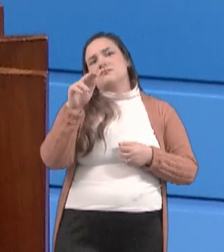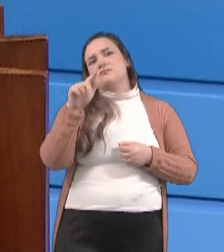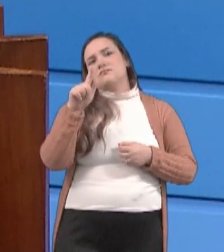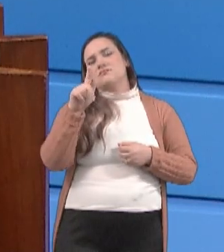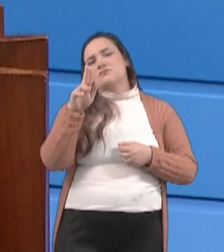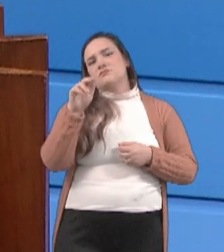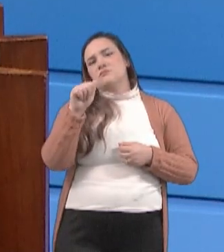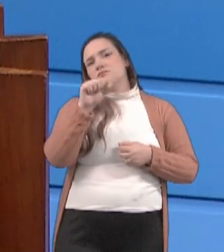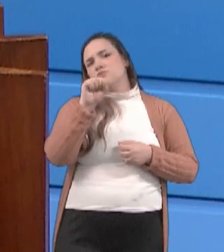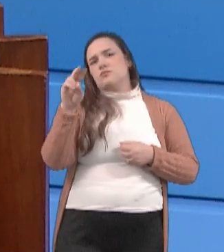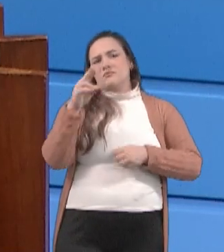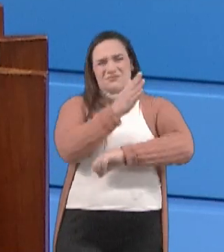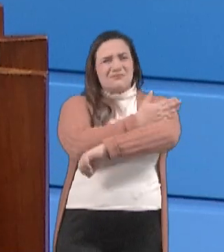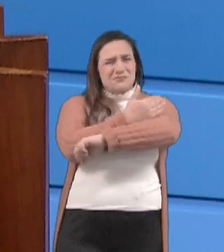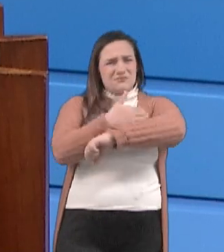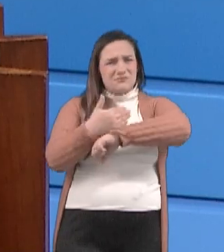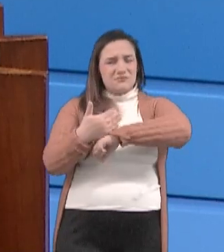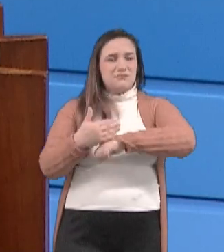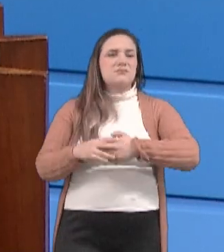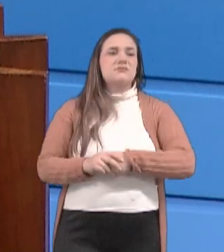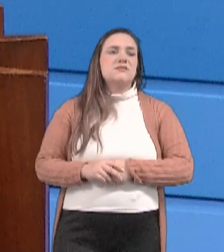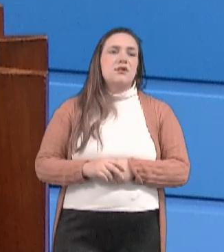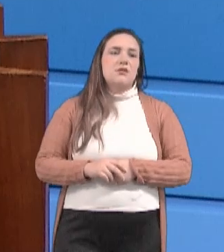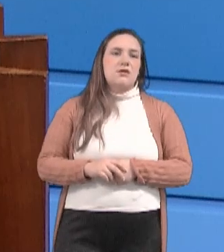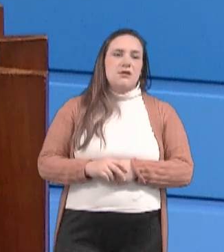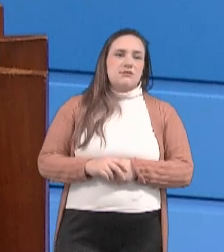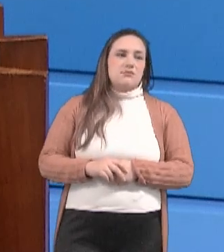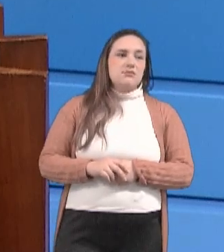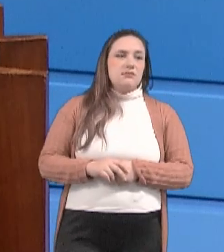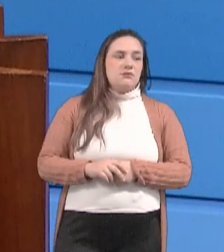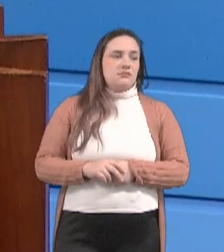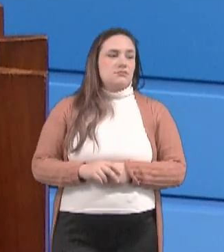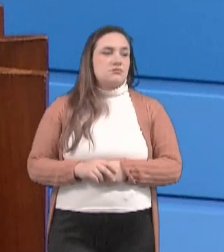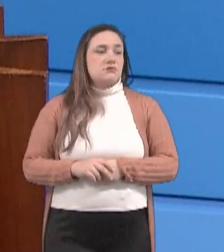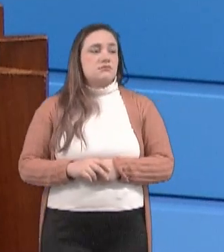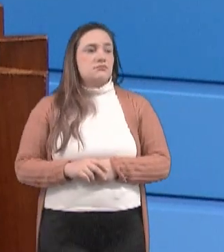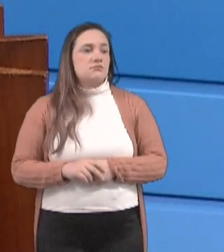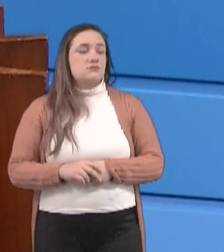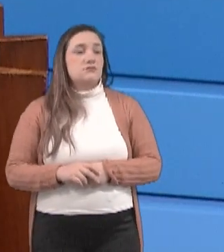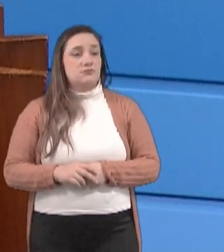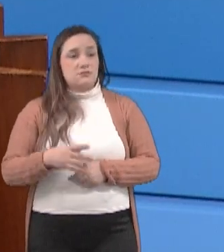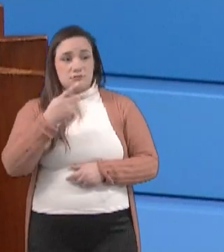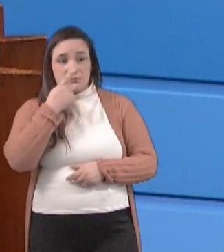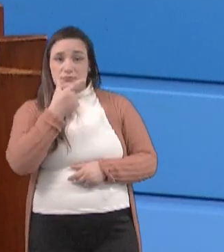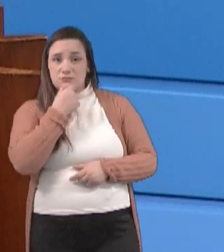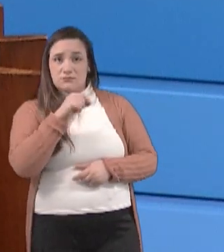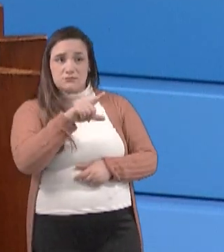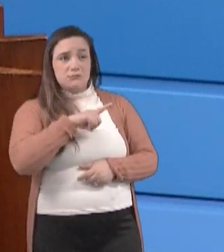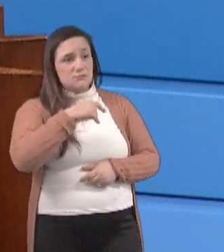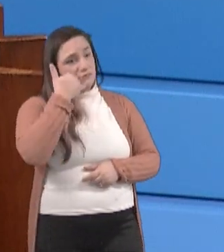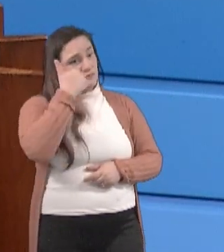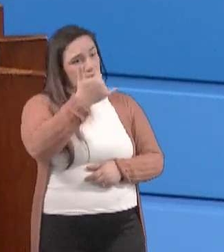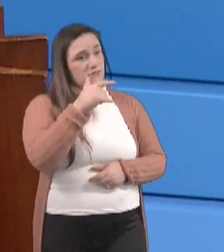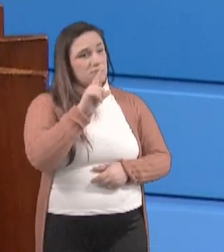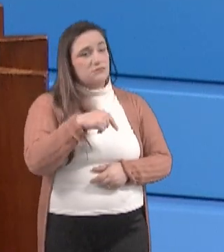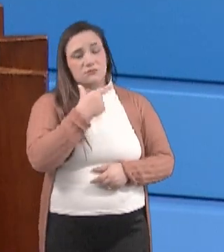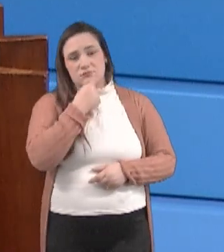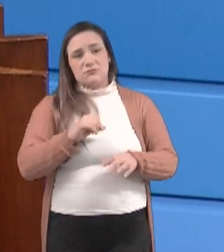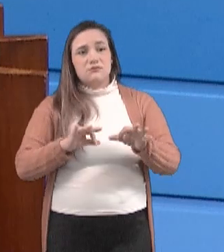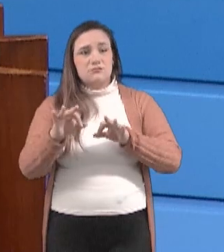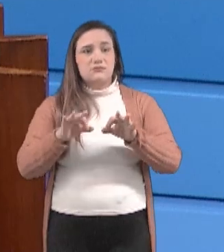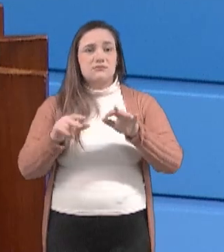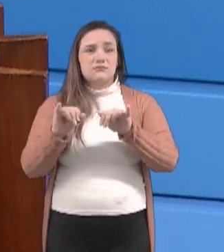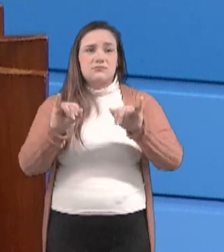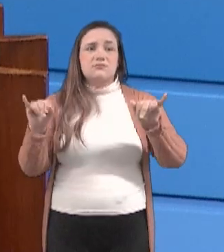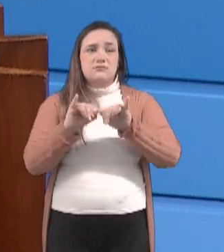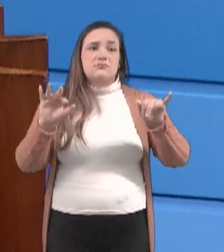colocou uma matéria dizendo que aquele rapaz que estava lá com os celulares, que era o organizador de